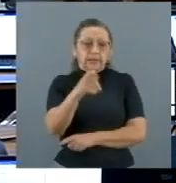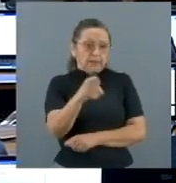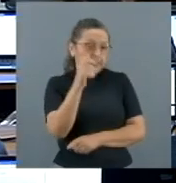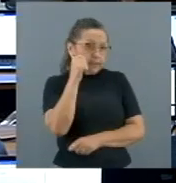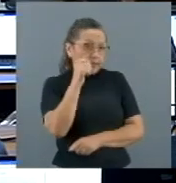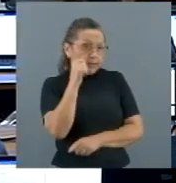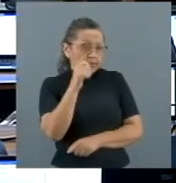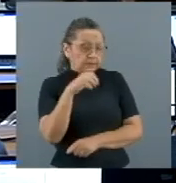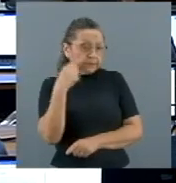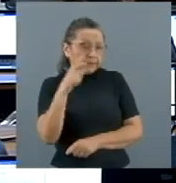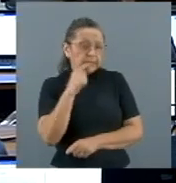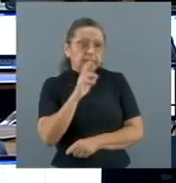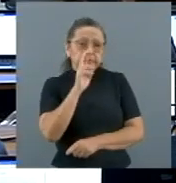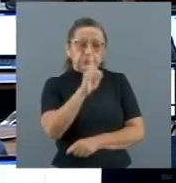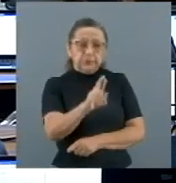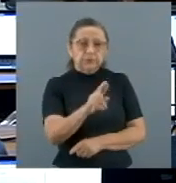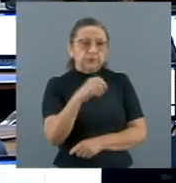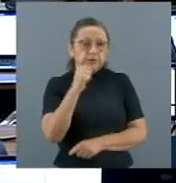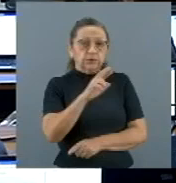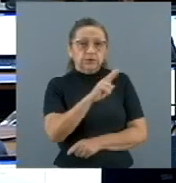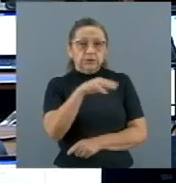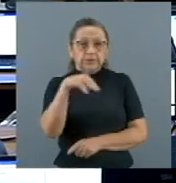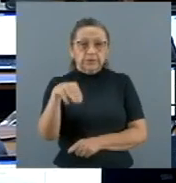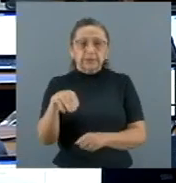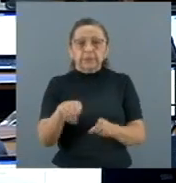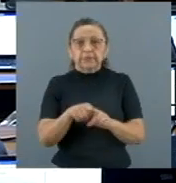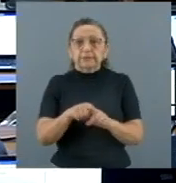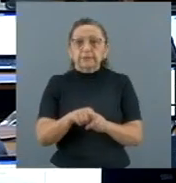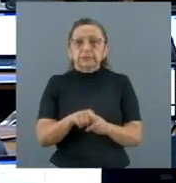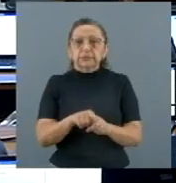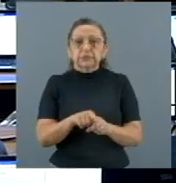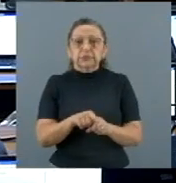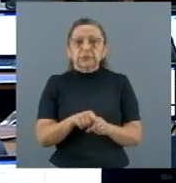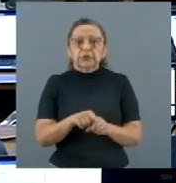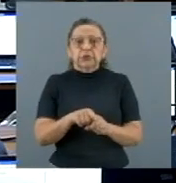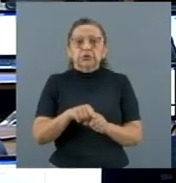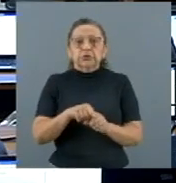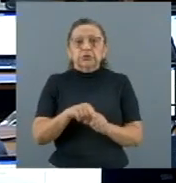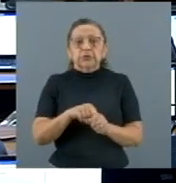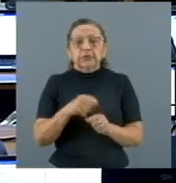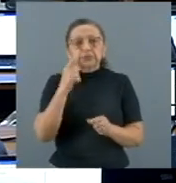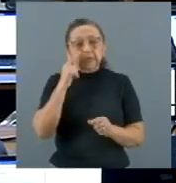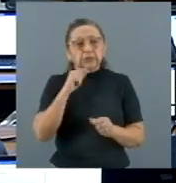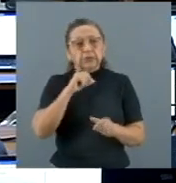questionamento do senador Rogério Marinho, e aí vamos fazer a mesa para a próxima mesa.